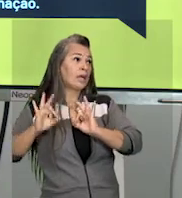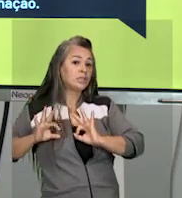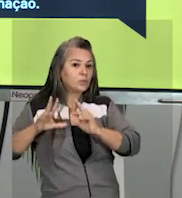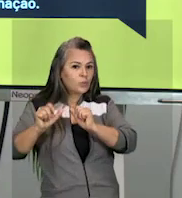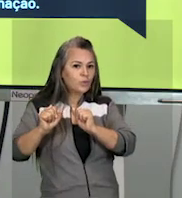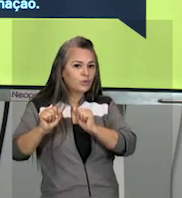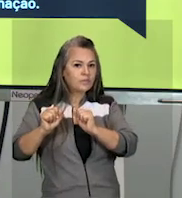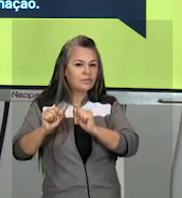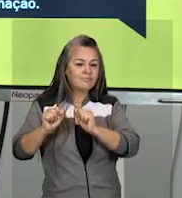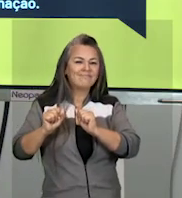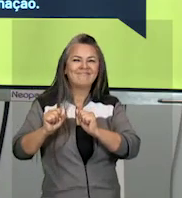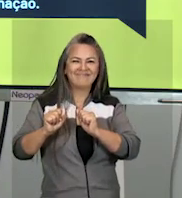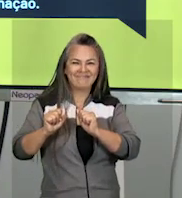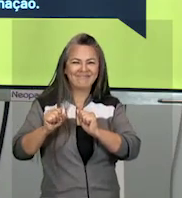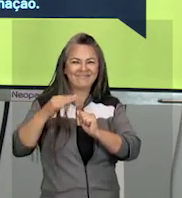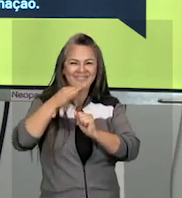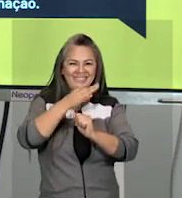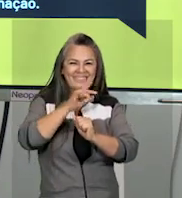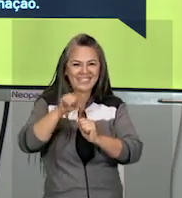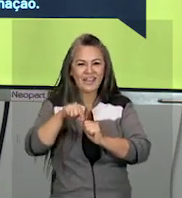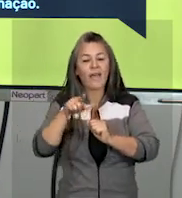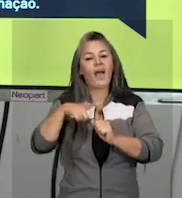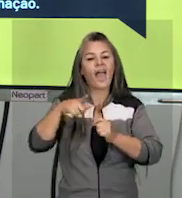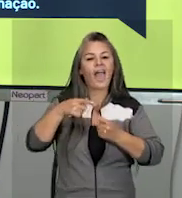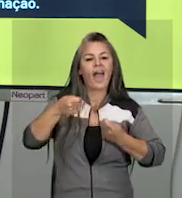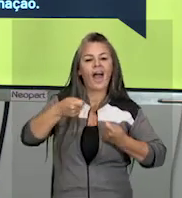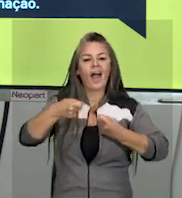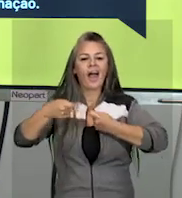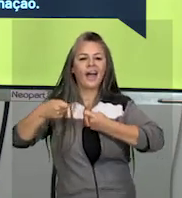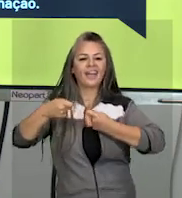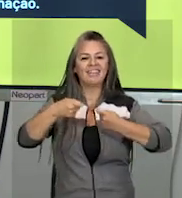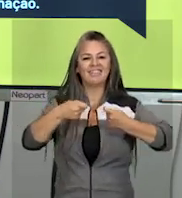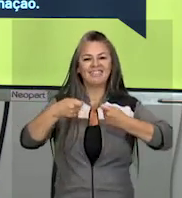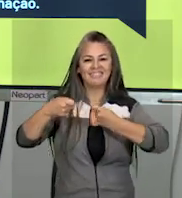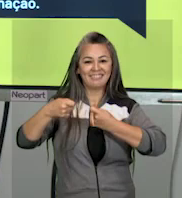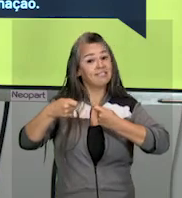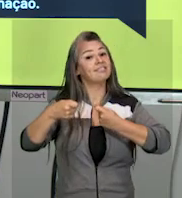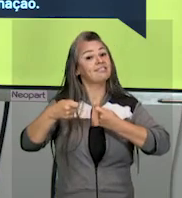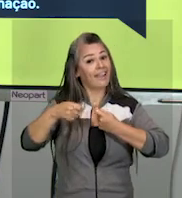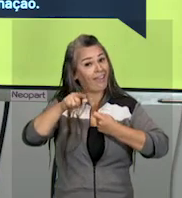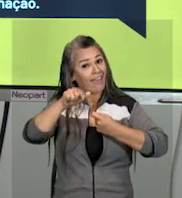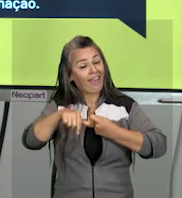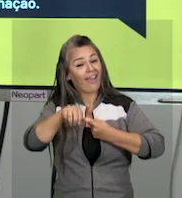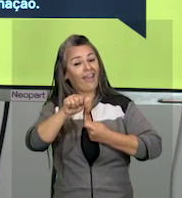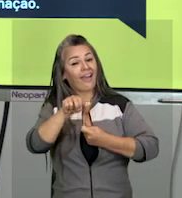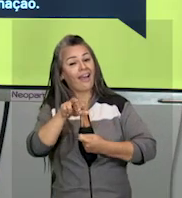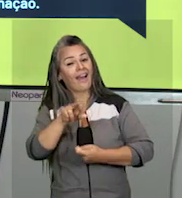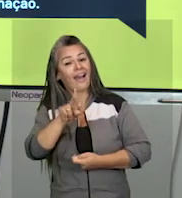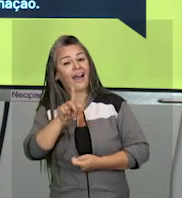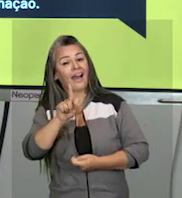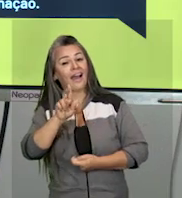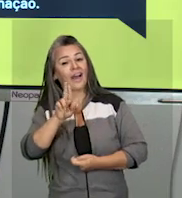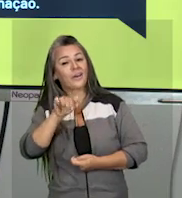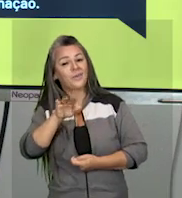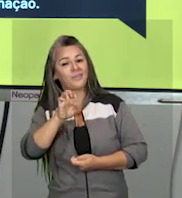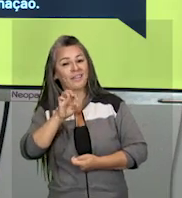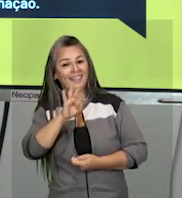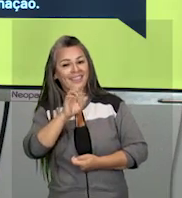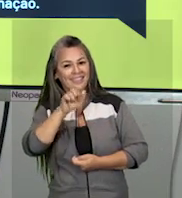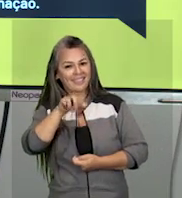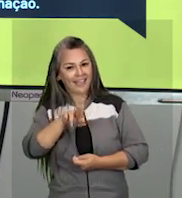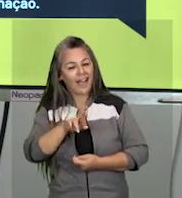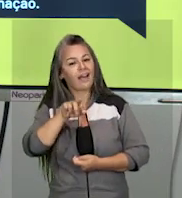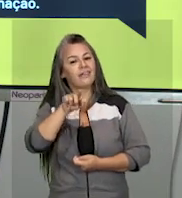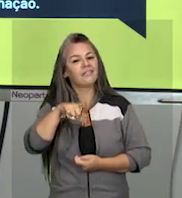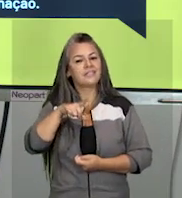sim, pode ter um não, pode ser um talvez. Isso é argumentação. Você vai usando ideias, palavras, para defender o ponto de